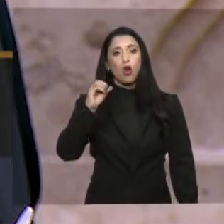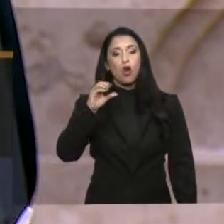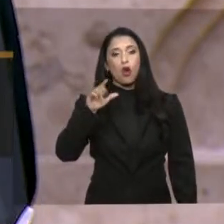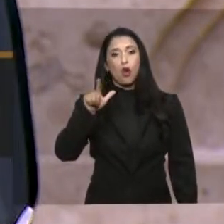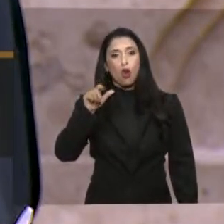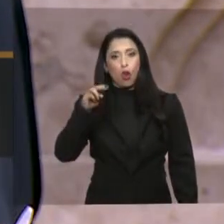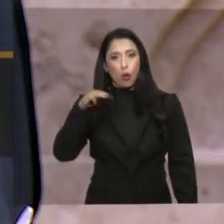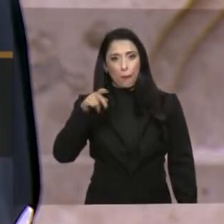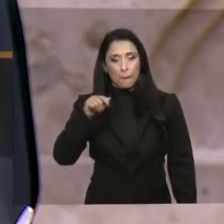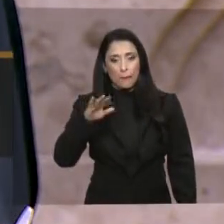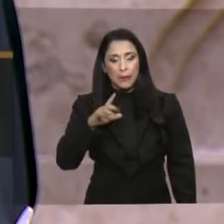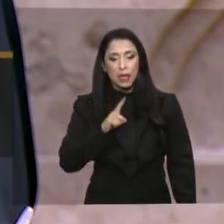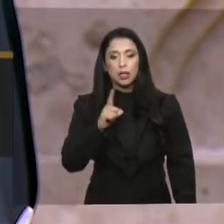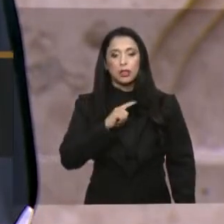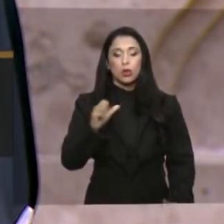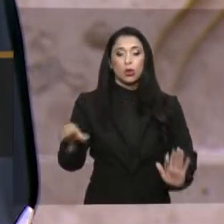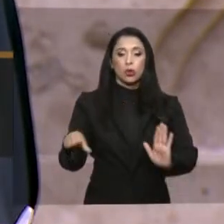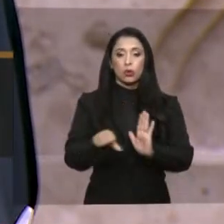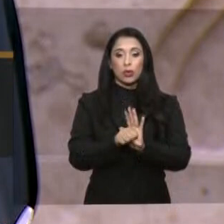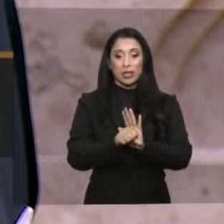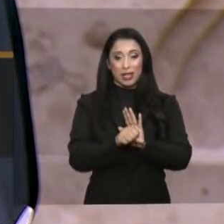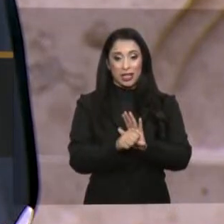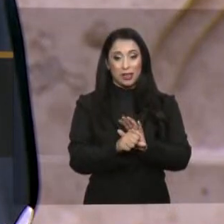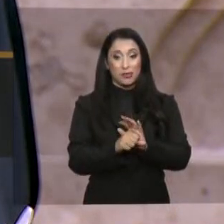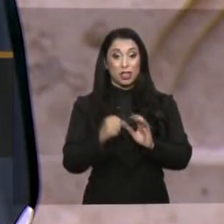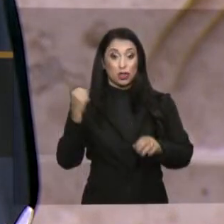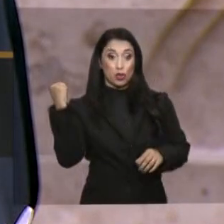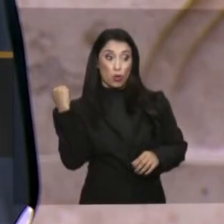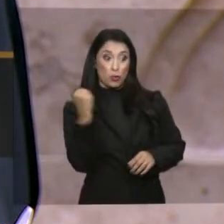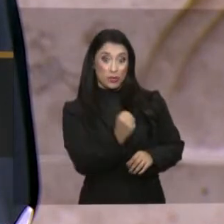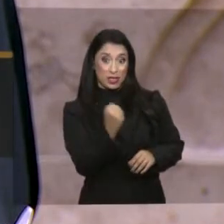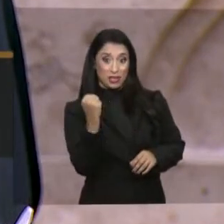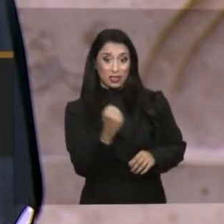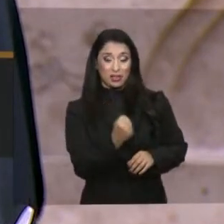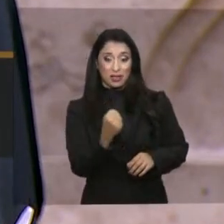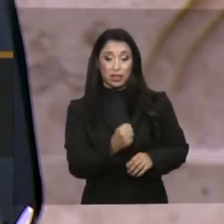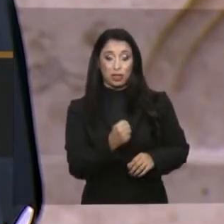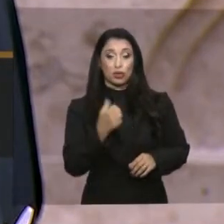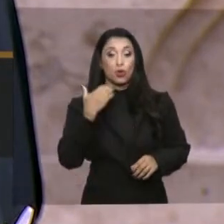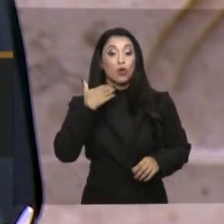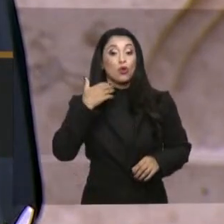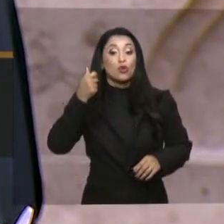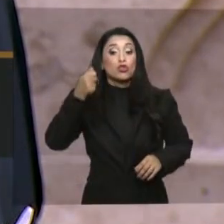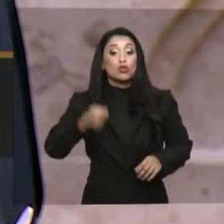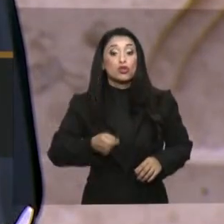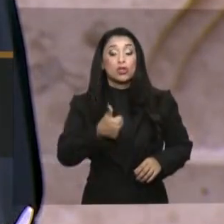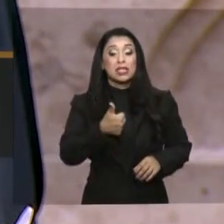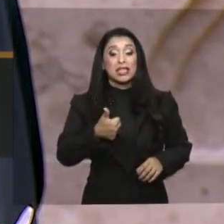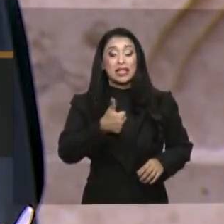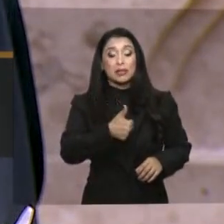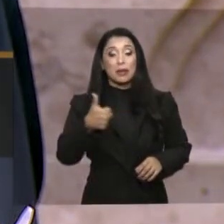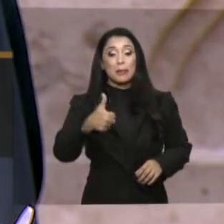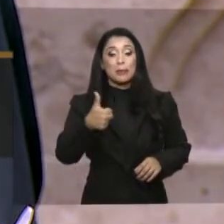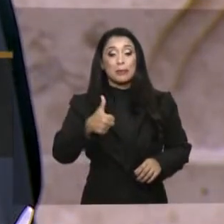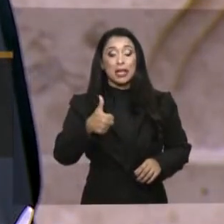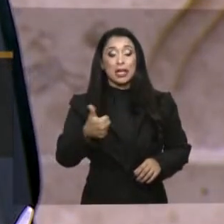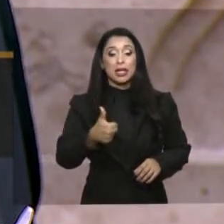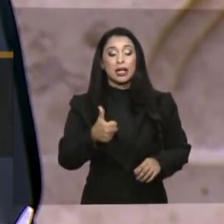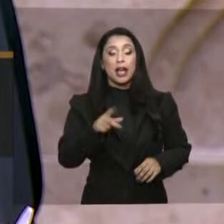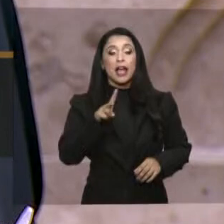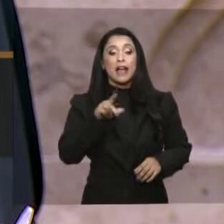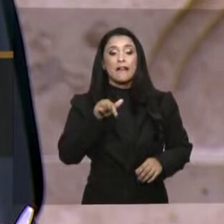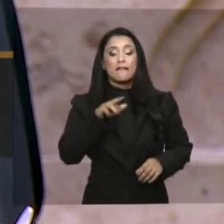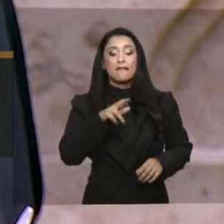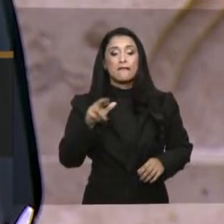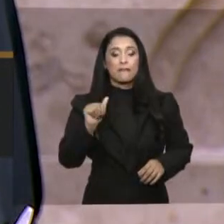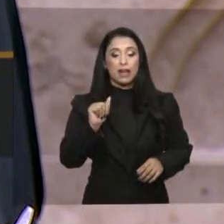Saad Formani, condenado pelo crime de homicídio, por sentença prolatada pelo juízo da 11ª Vara Penal do Circuito